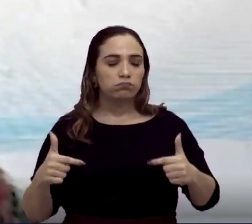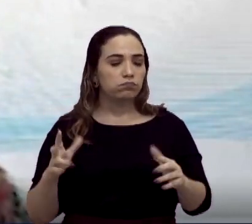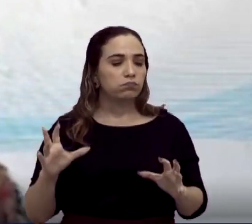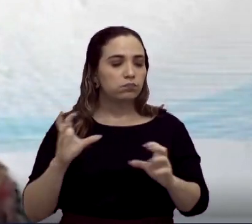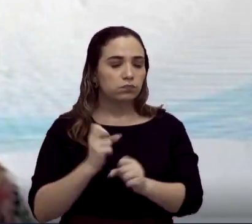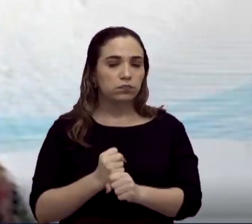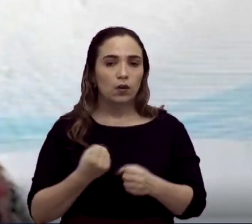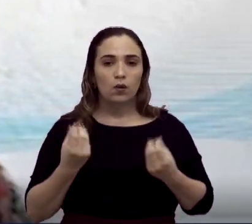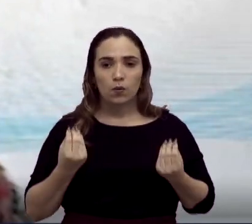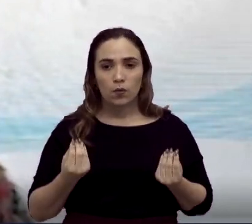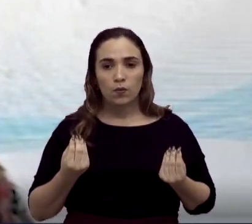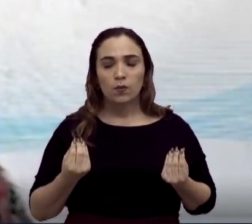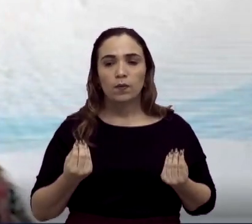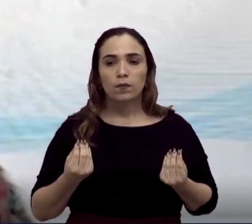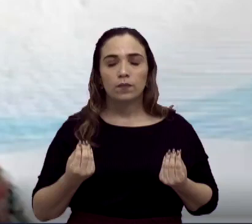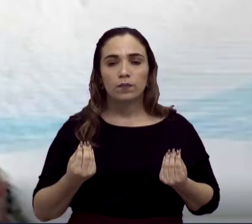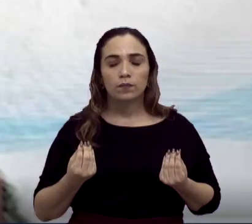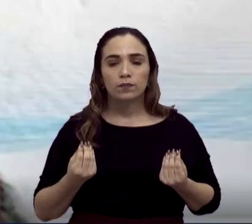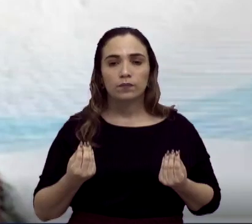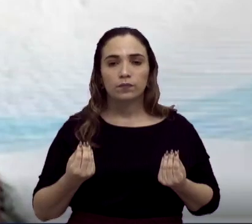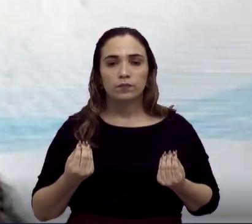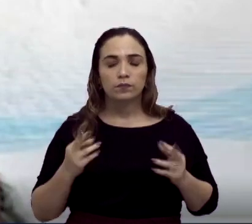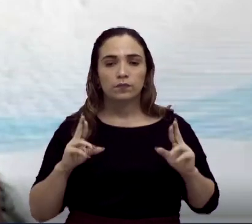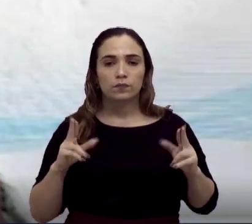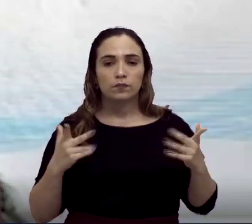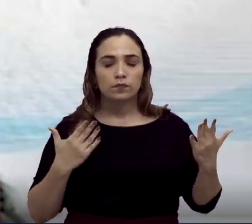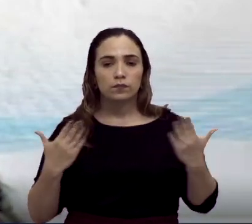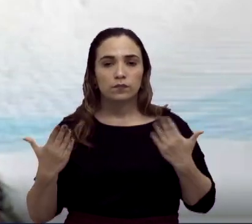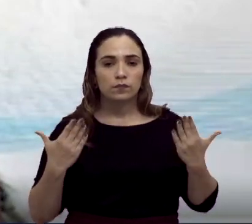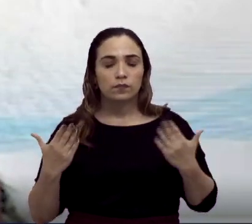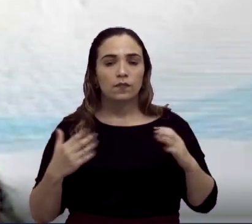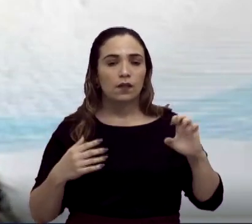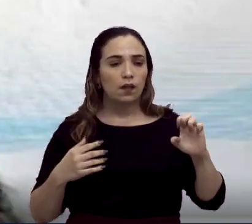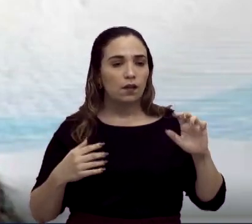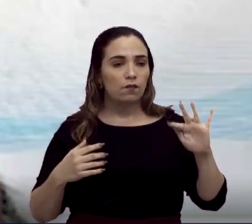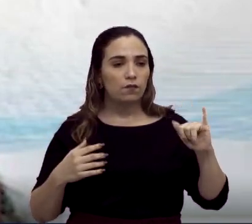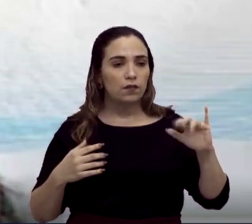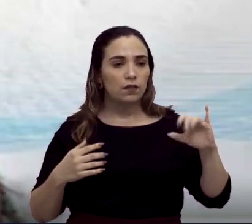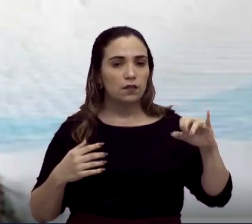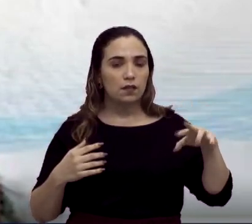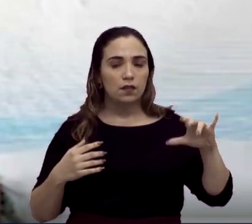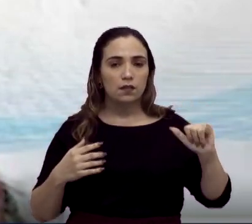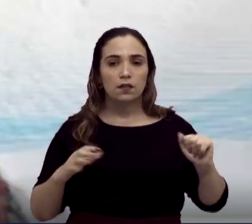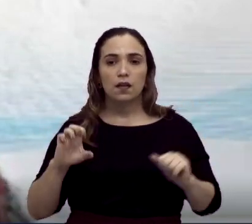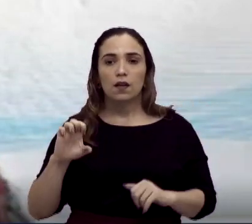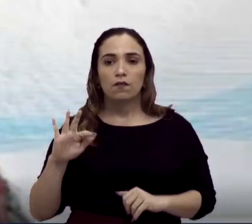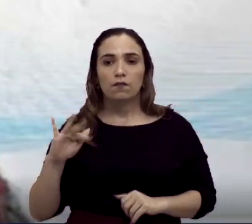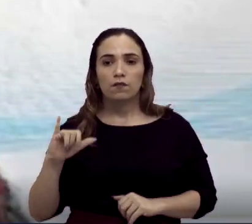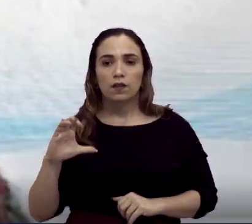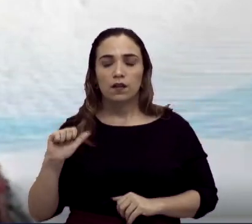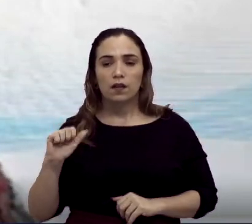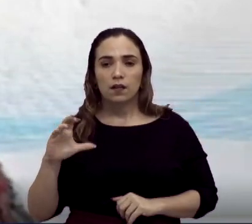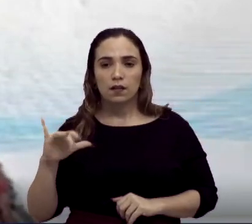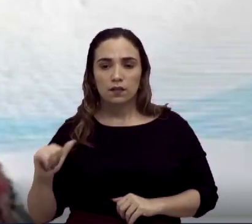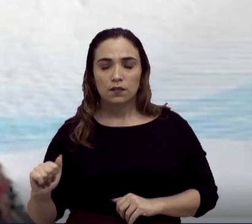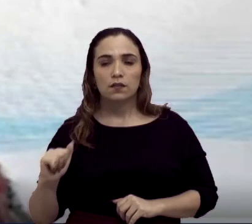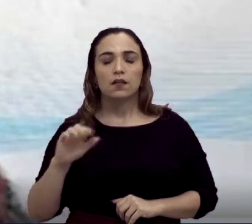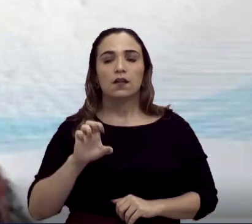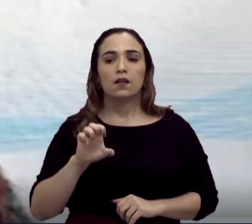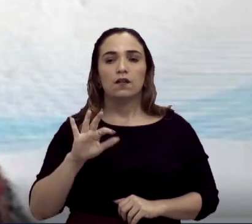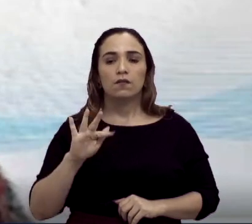tiveram? Não sei se vocês sabem a diferença de eficiência, eficácia e efetividade, né?